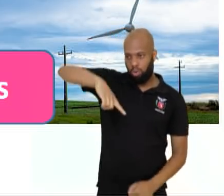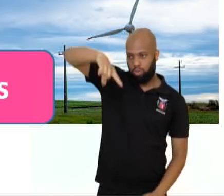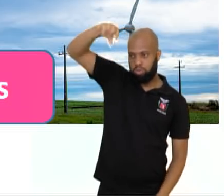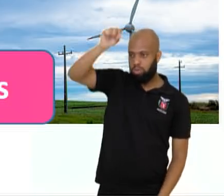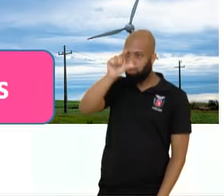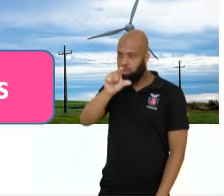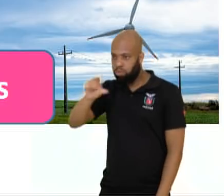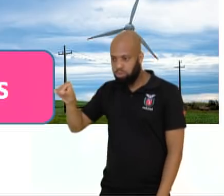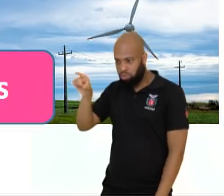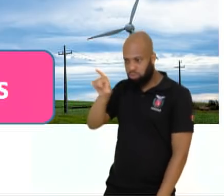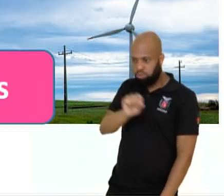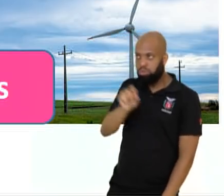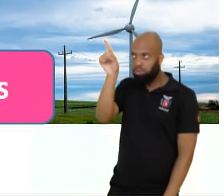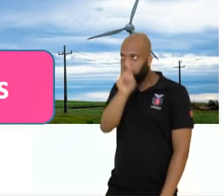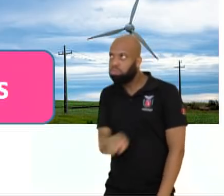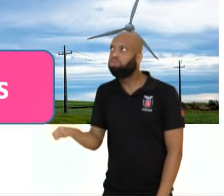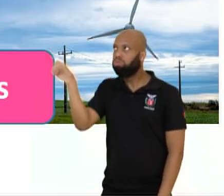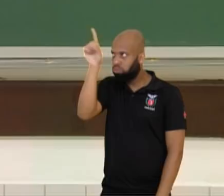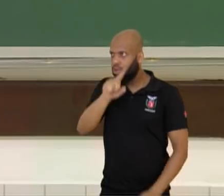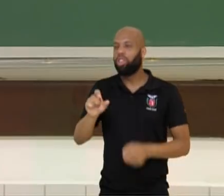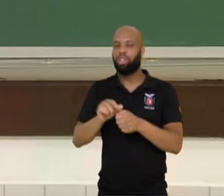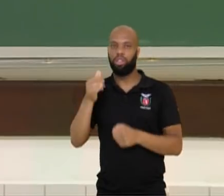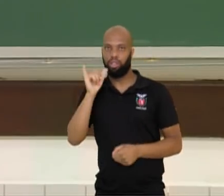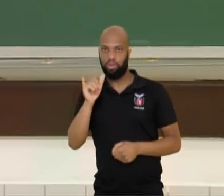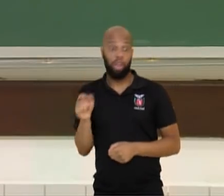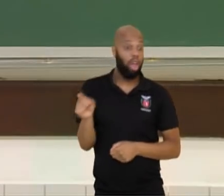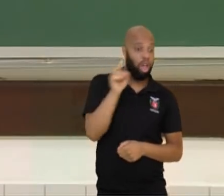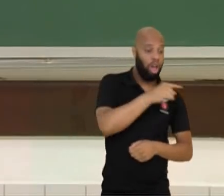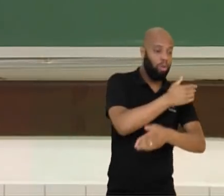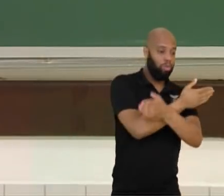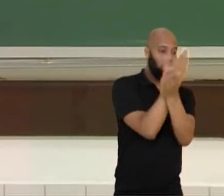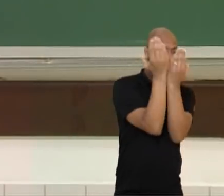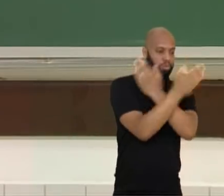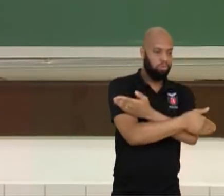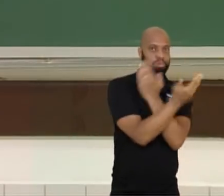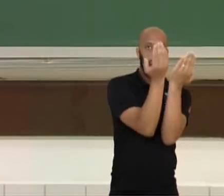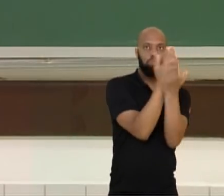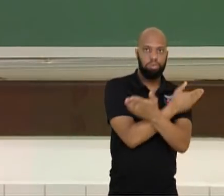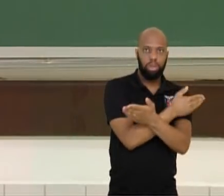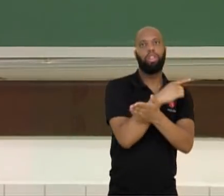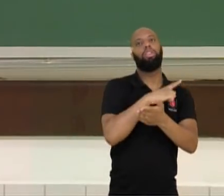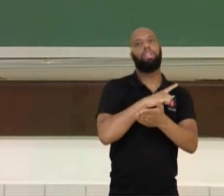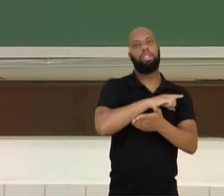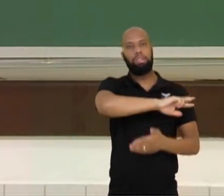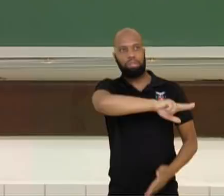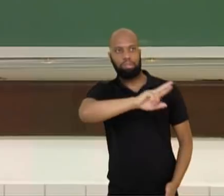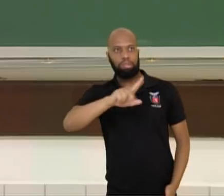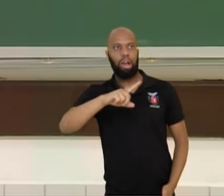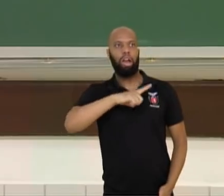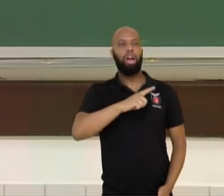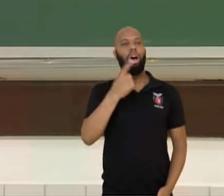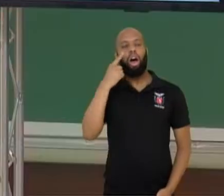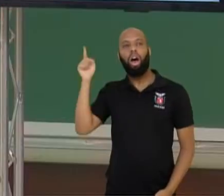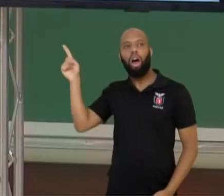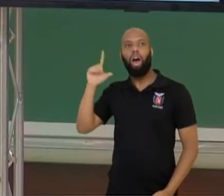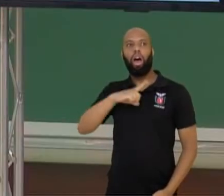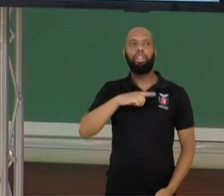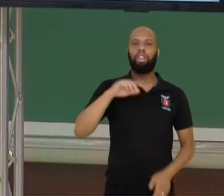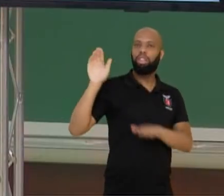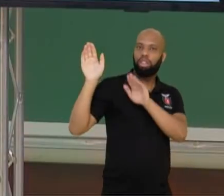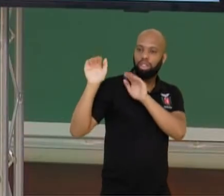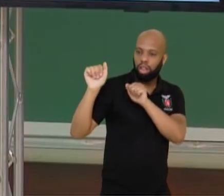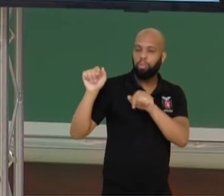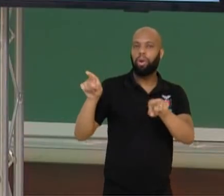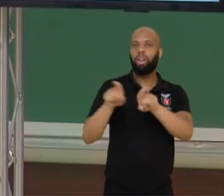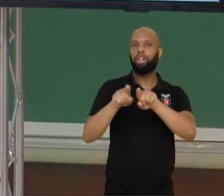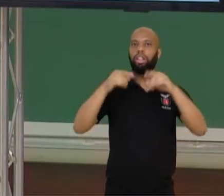aqui, o moinho de vento. Tem vários moinhos de vento, né, espalhados pelo mundo. Tem aqui, por exemplo, está mostrando da Espanha, tem na